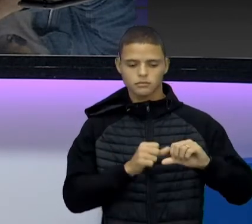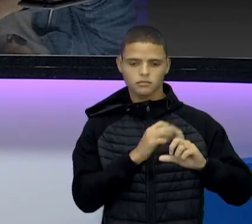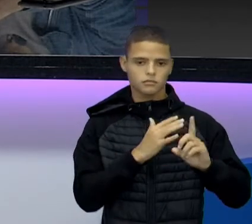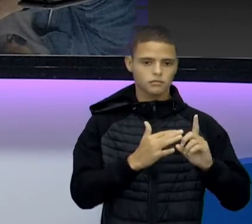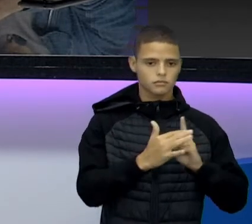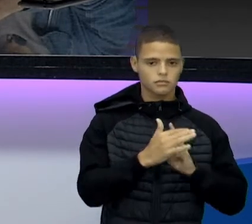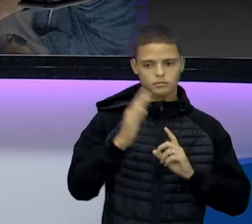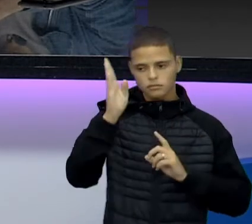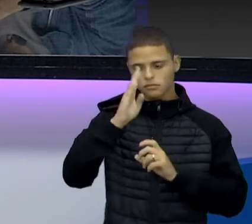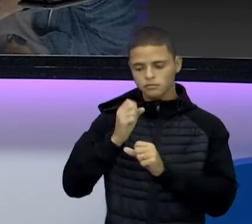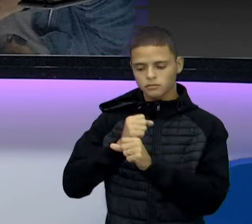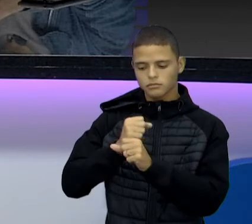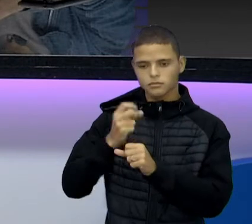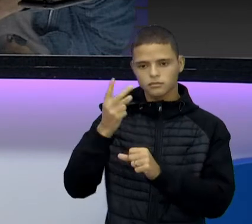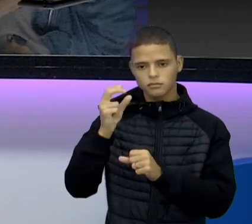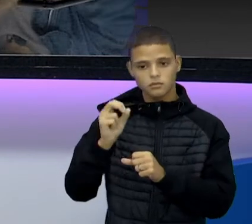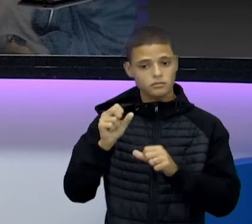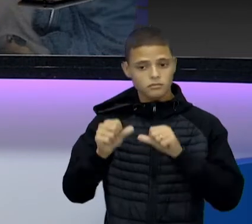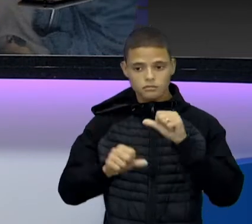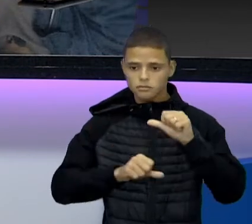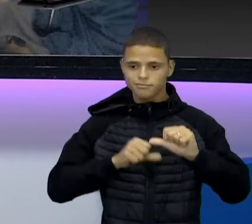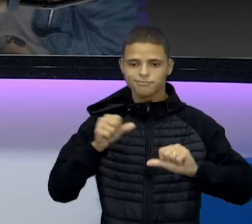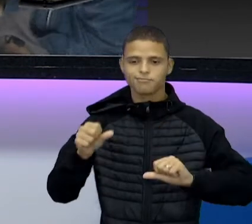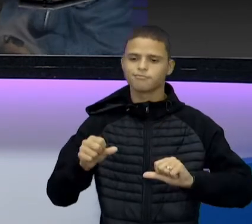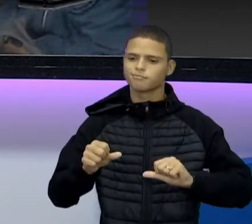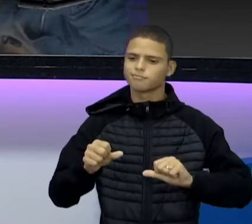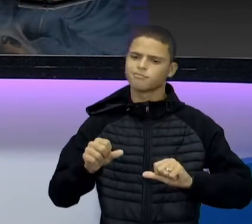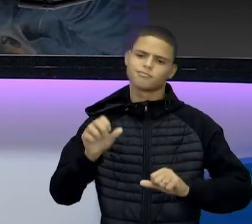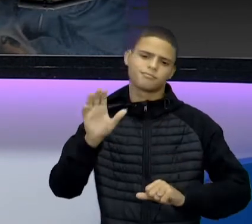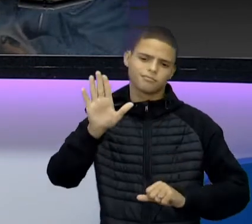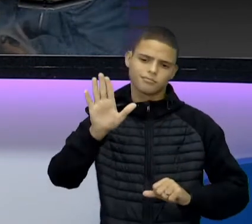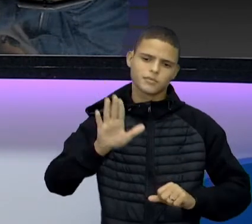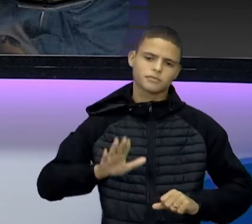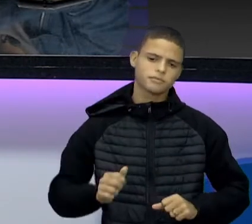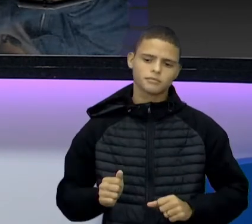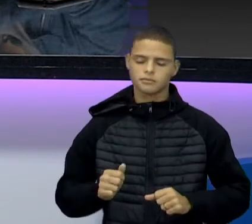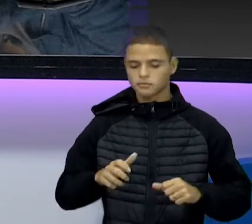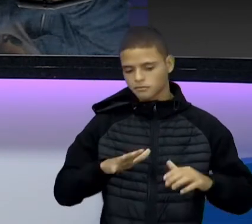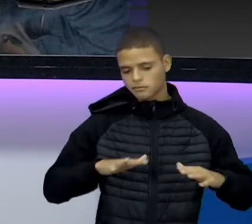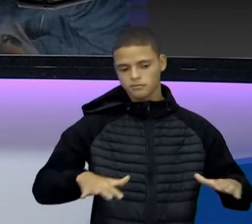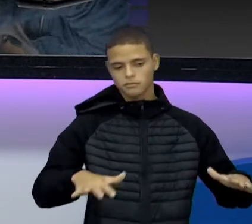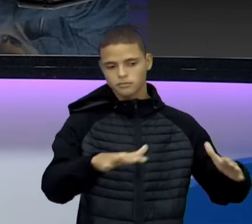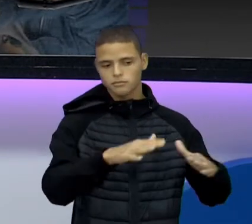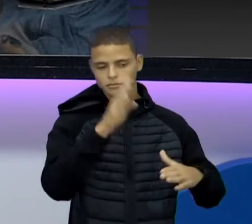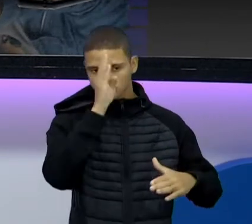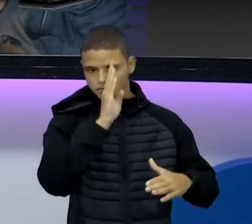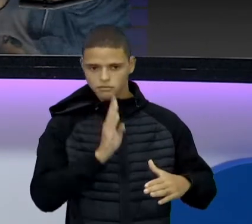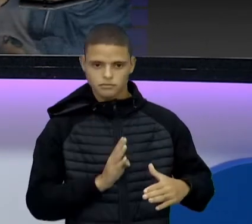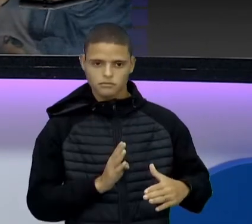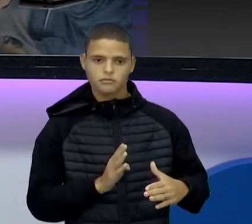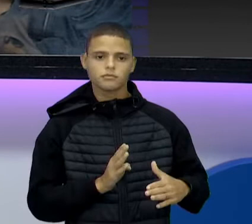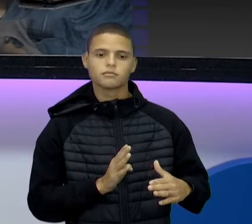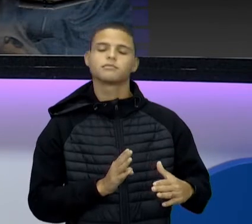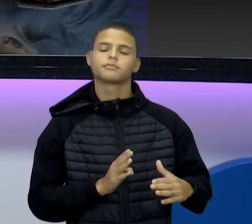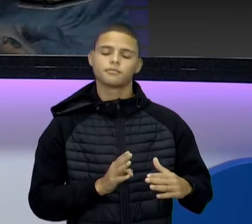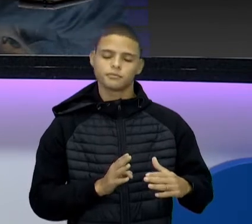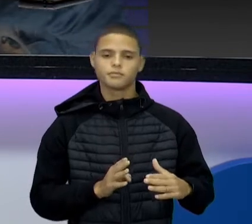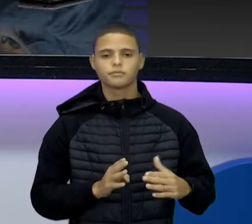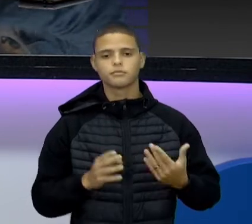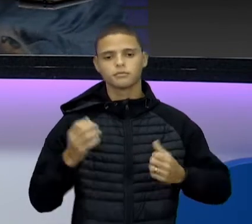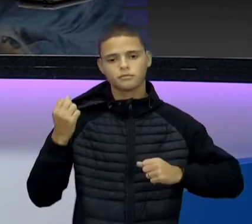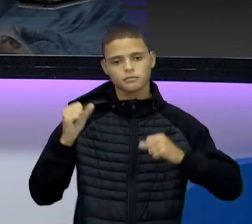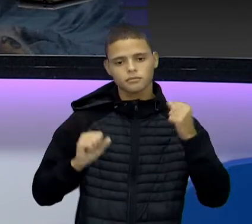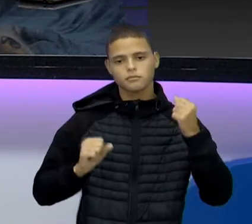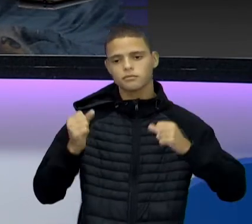nos últimos 20 anos mudou, mesmo que de certa forma, o cenário nacional. Sim, a academia